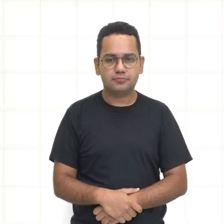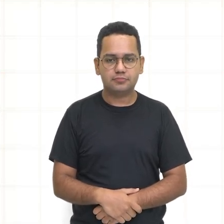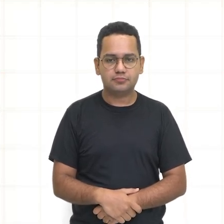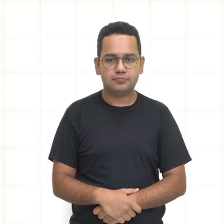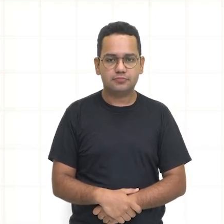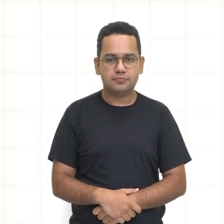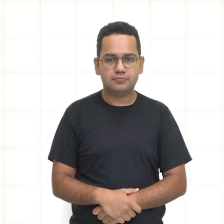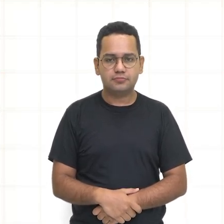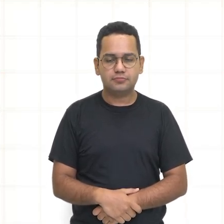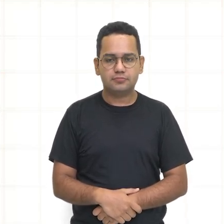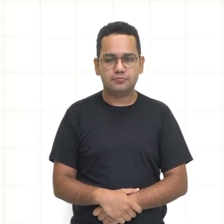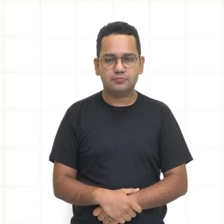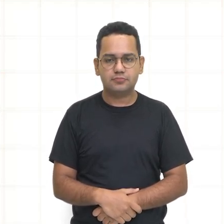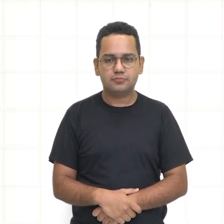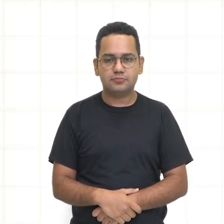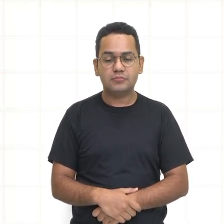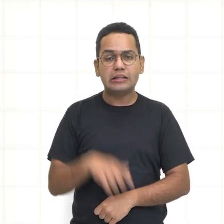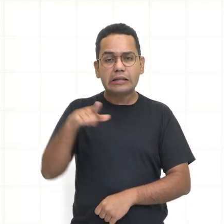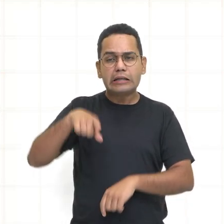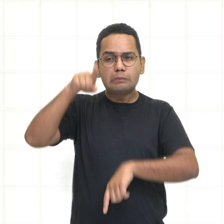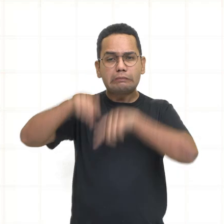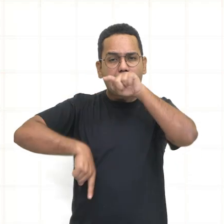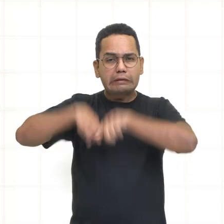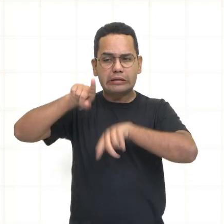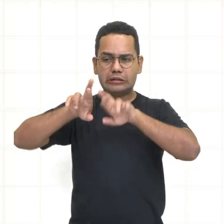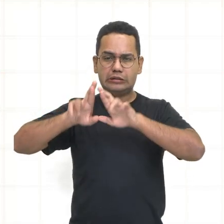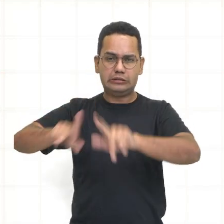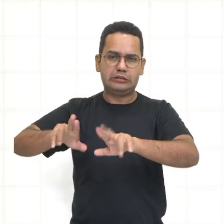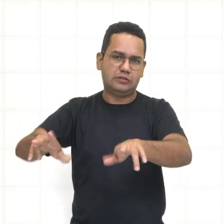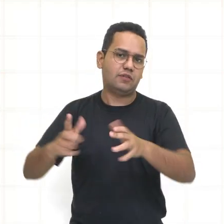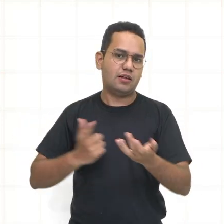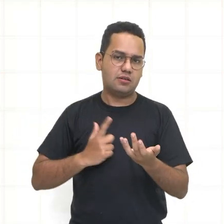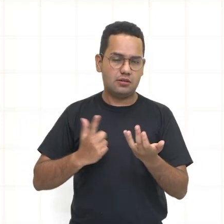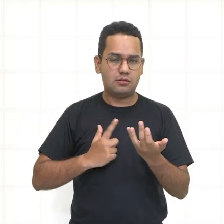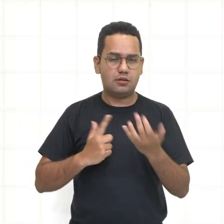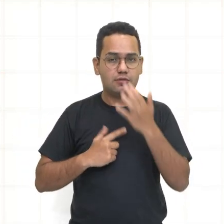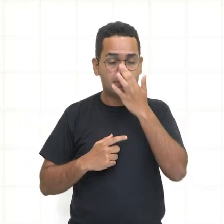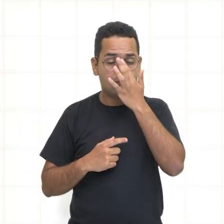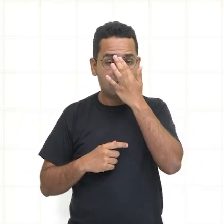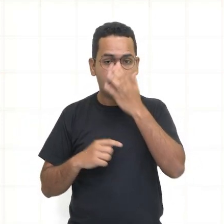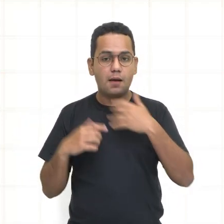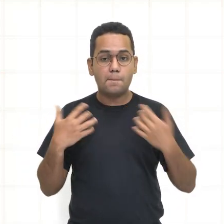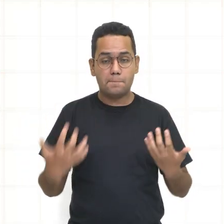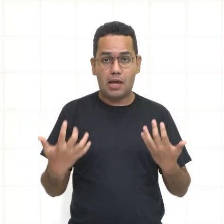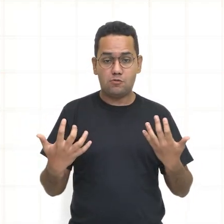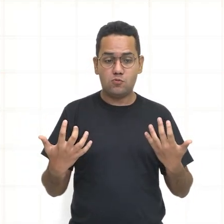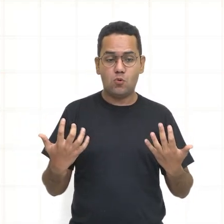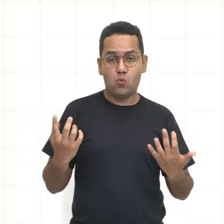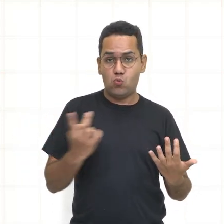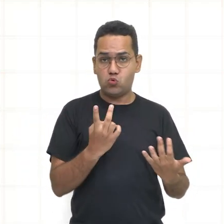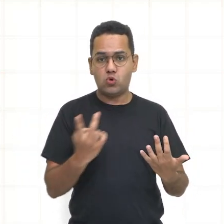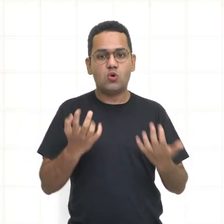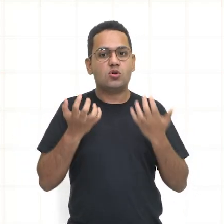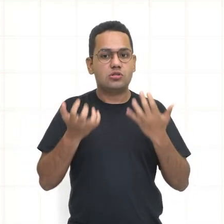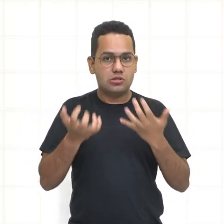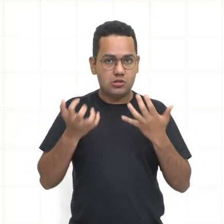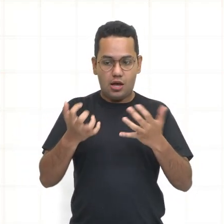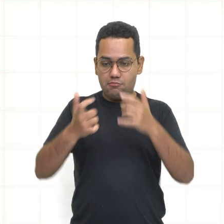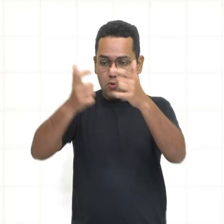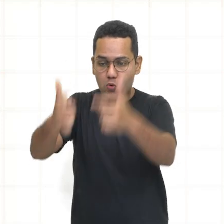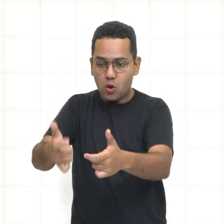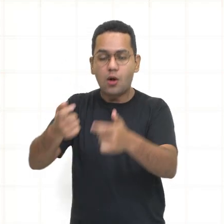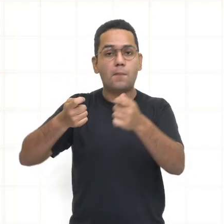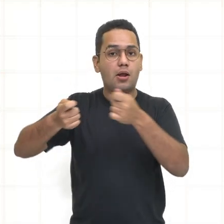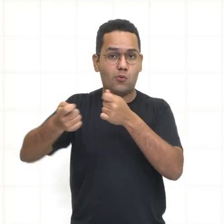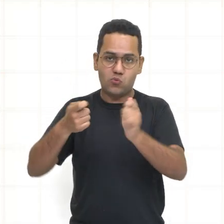por conta dos seus recursos hídricos. Então, tanto o Paquistão quanto a Índia querem se apropriar dessa região de